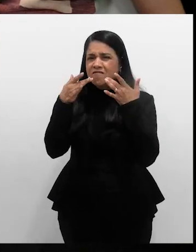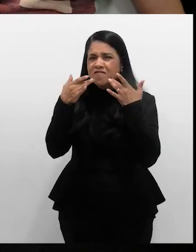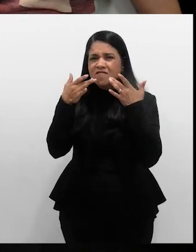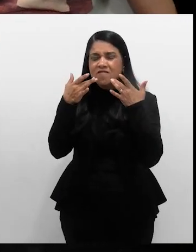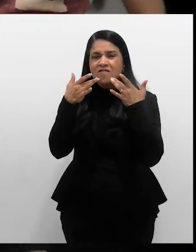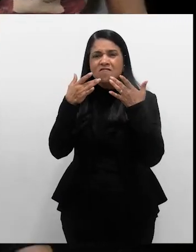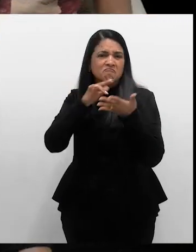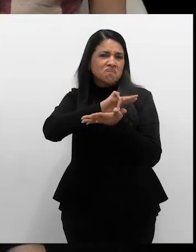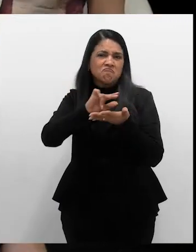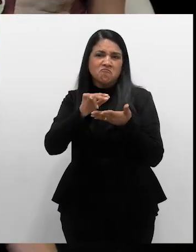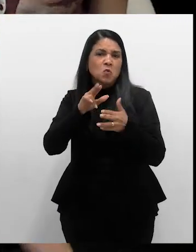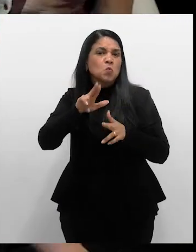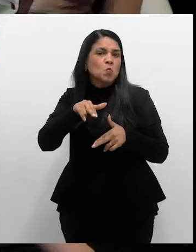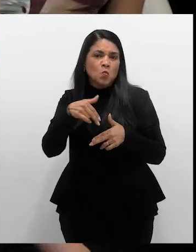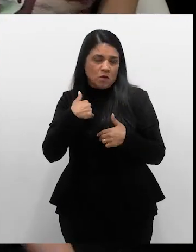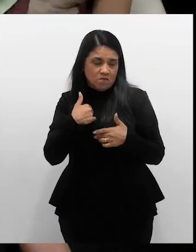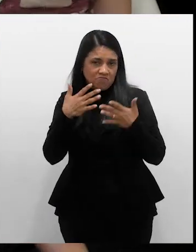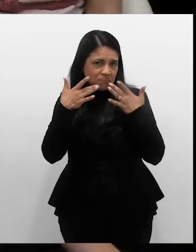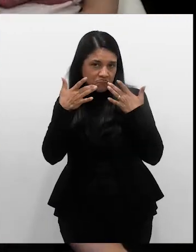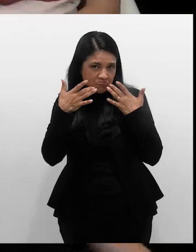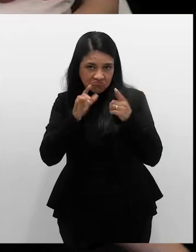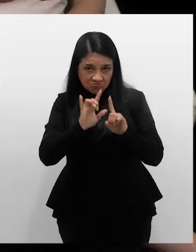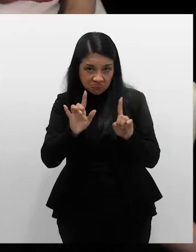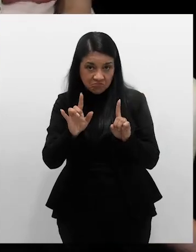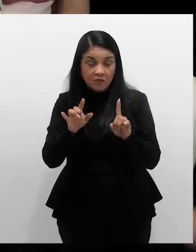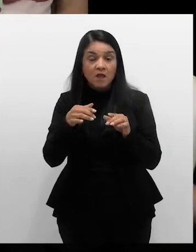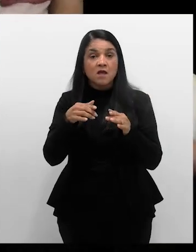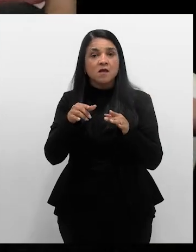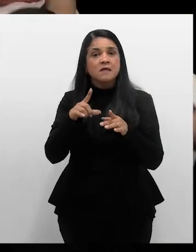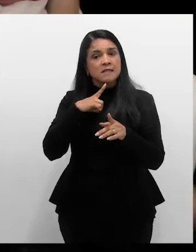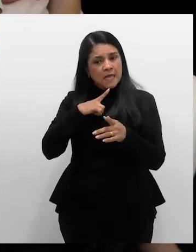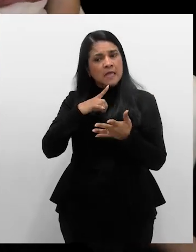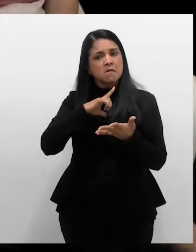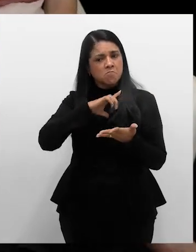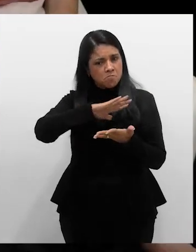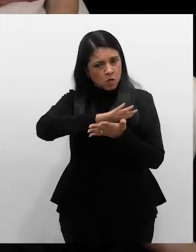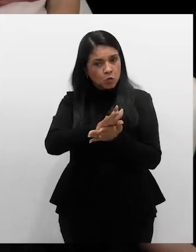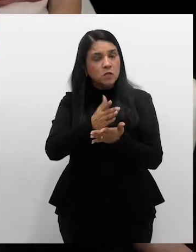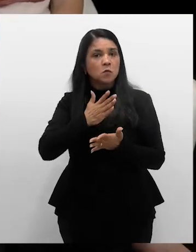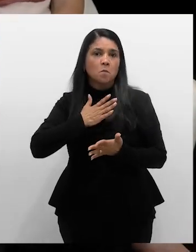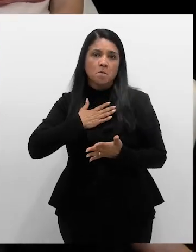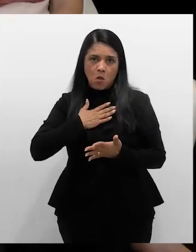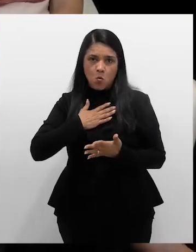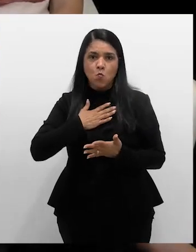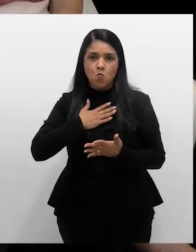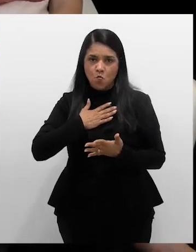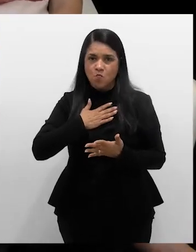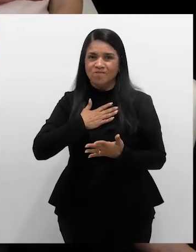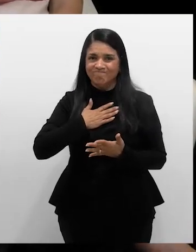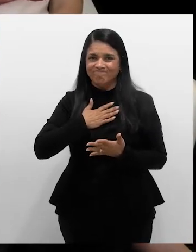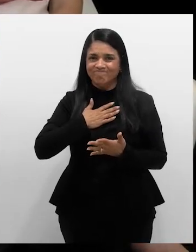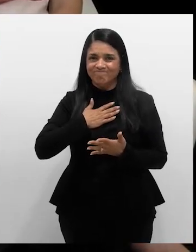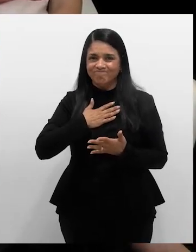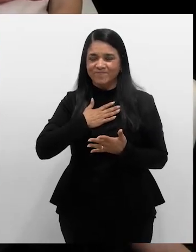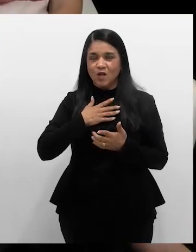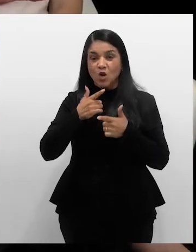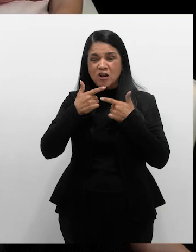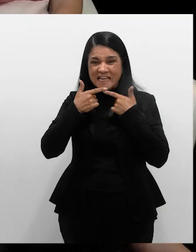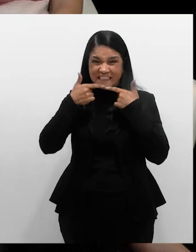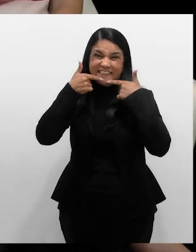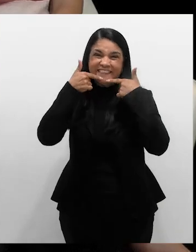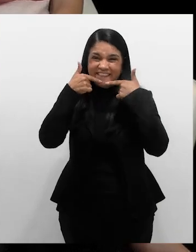não tinha visto várias peças dele, eu nunca vi montada. E talvez tenha até aí um certo preconceito da minha parte com essa coisa